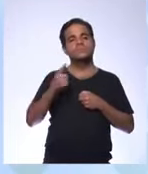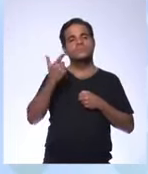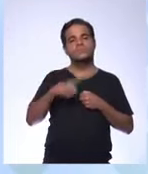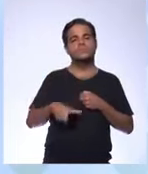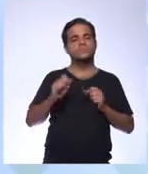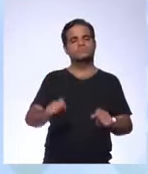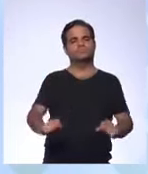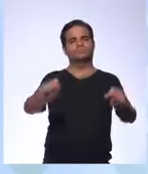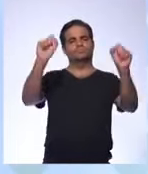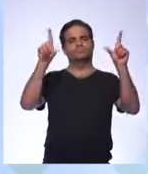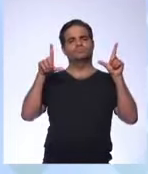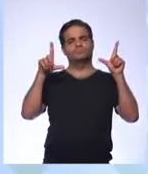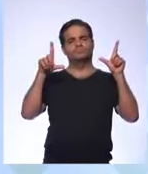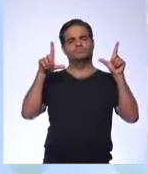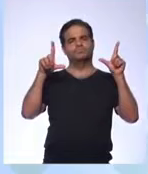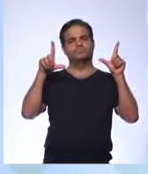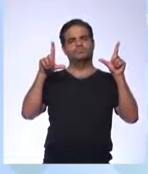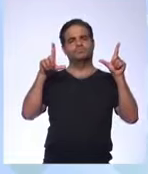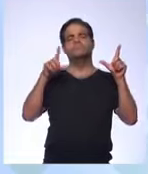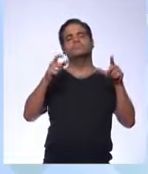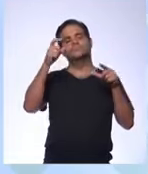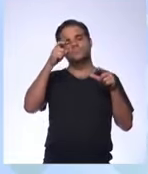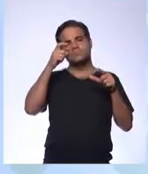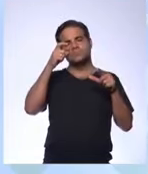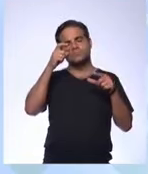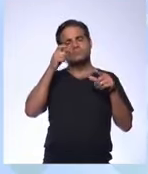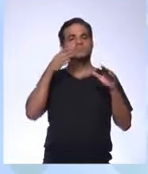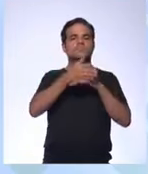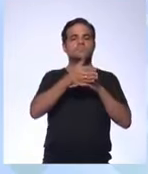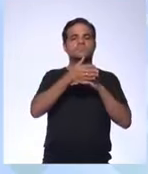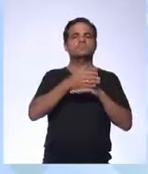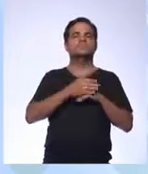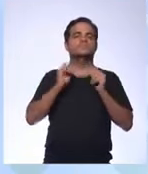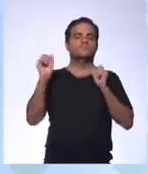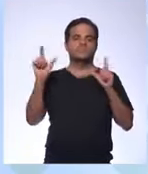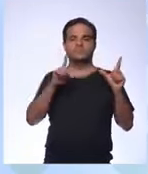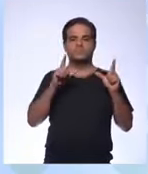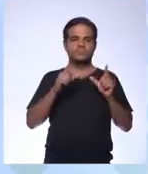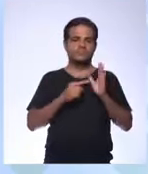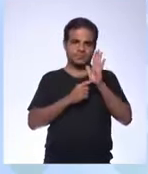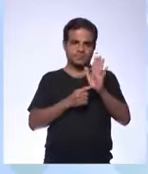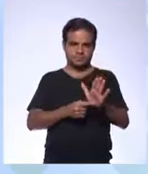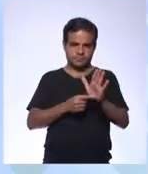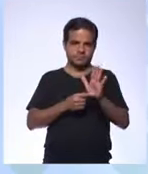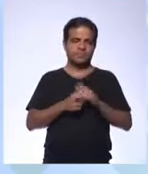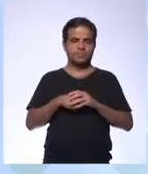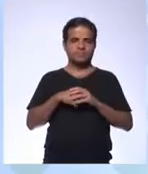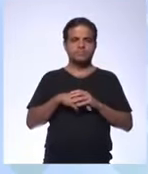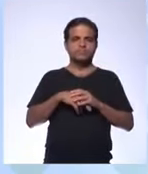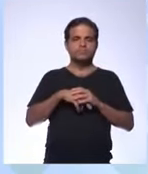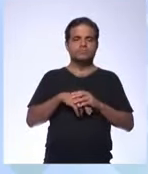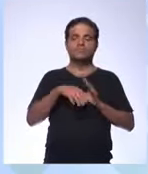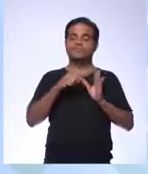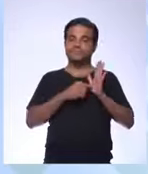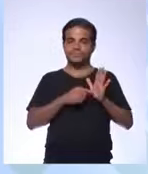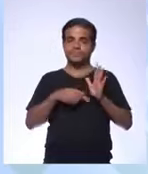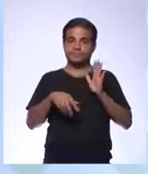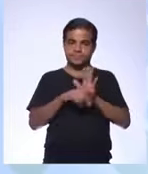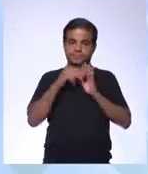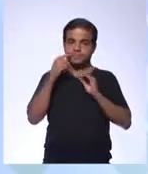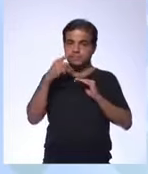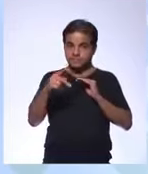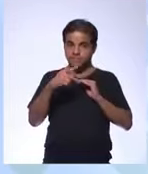próxima tela, onde nós vamos mostrar aí esse momento, né, como eu pontuei para vocês, da instalação do regime militar, que foi durante